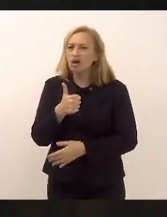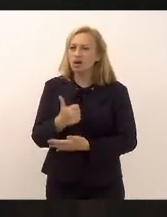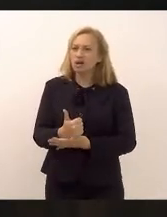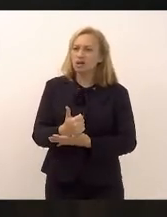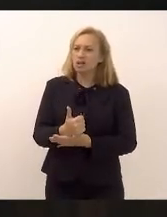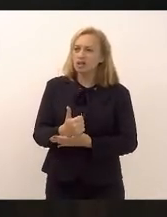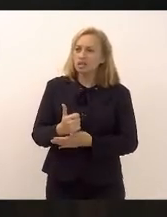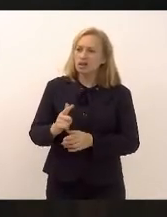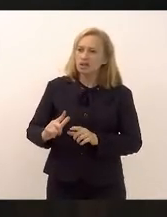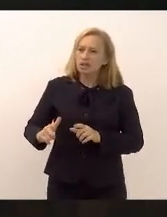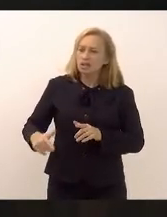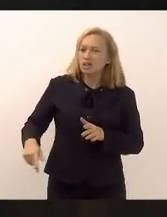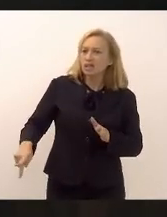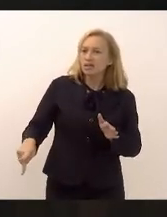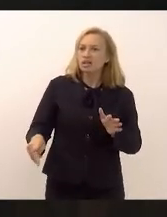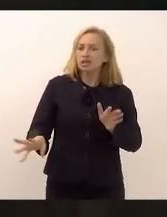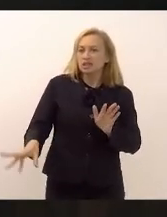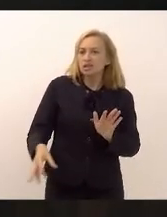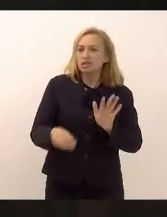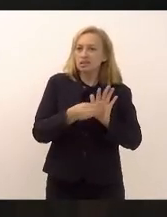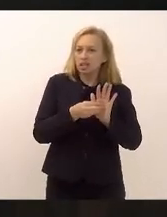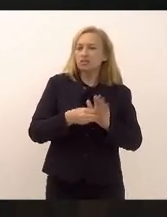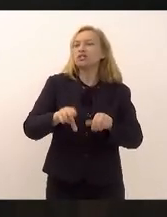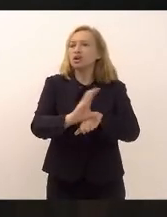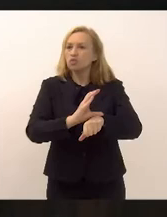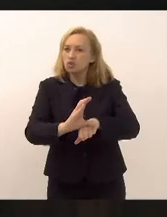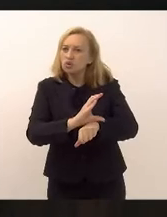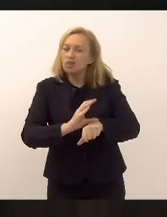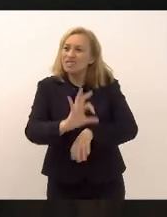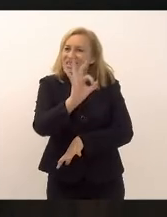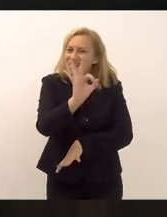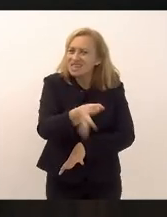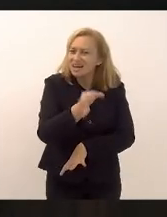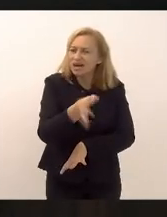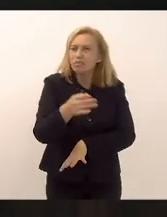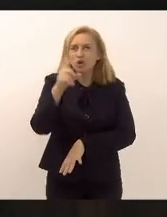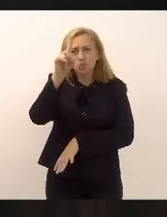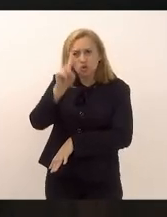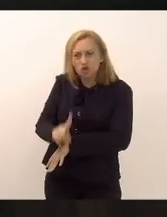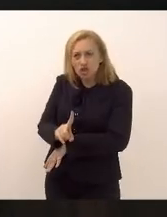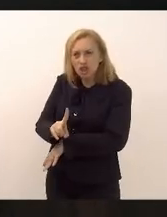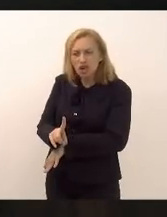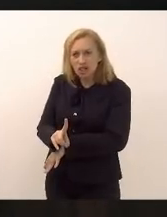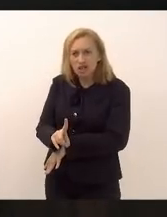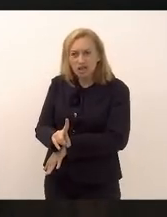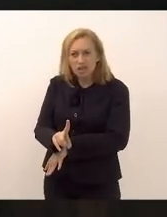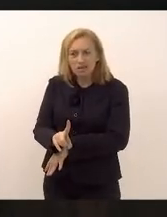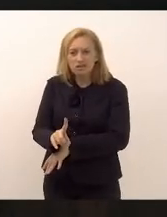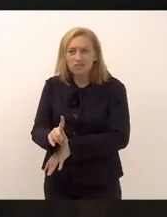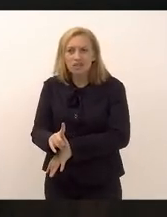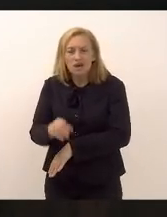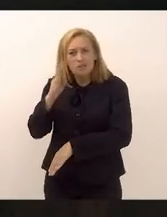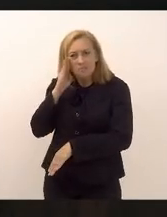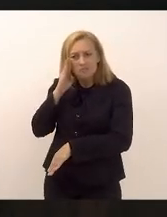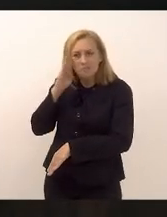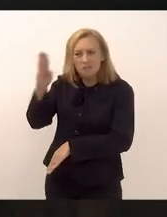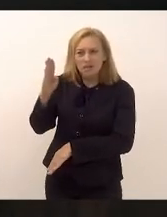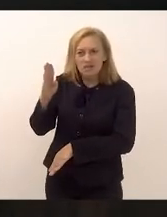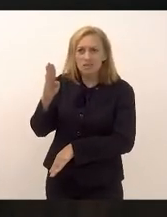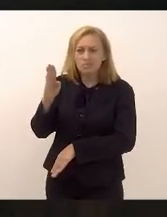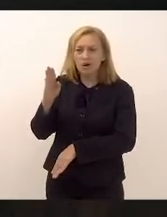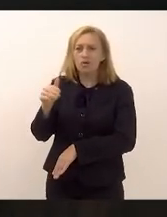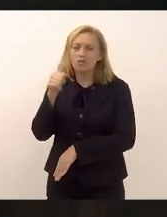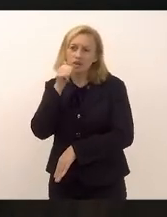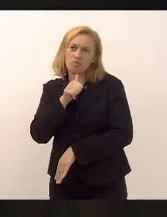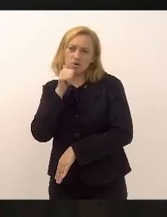constar na Constituinte exatamente os direitos e garantias específicos à condição de